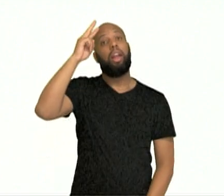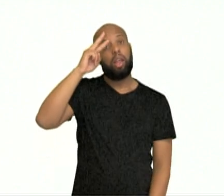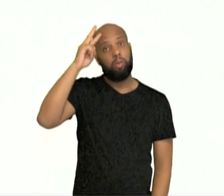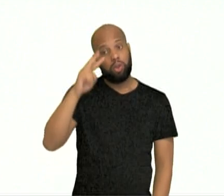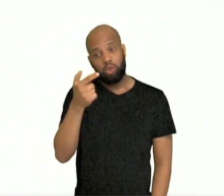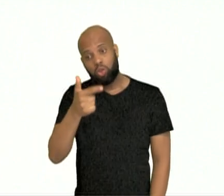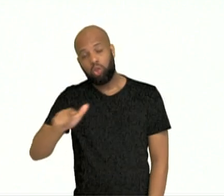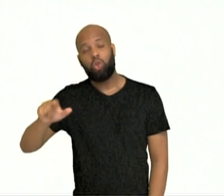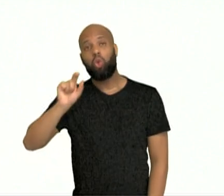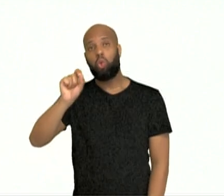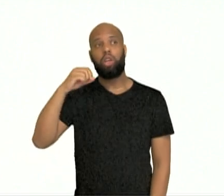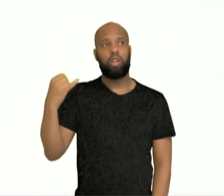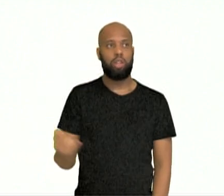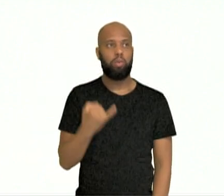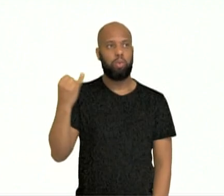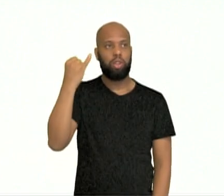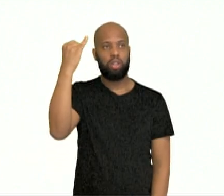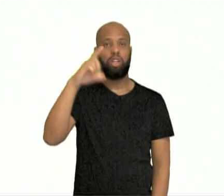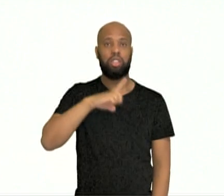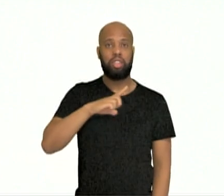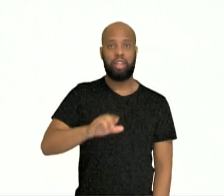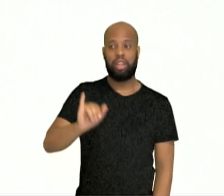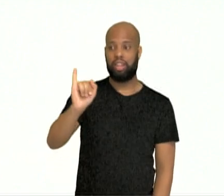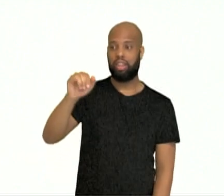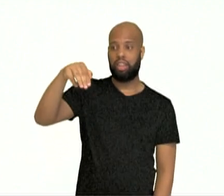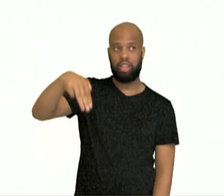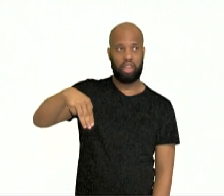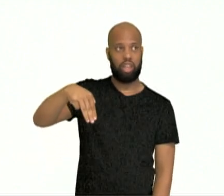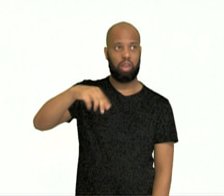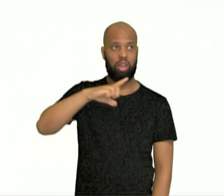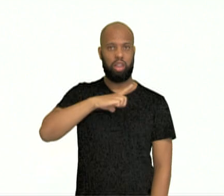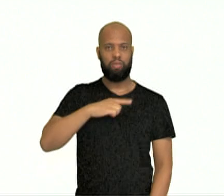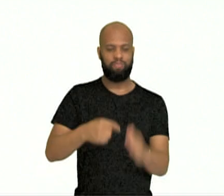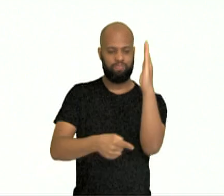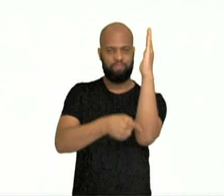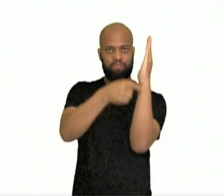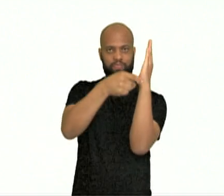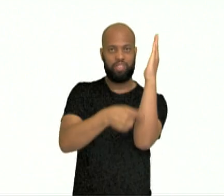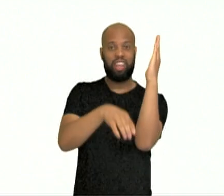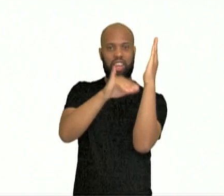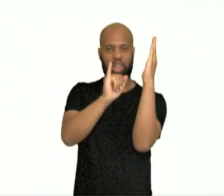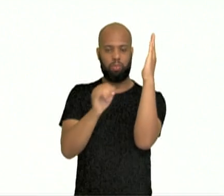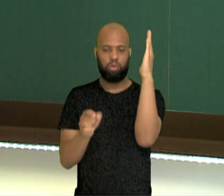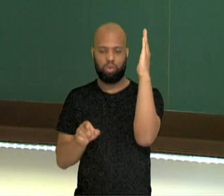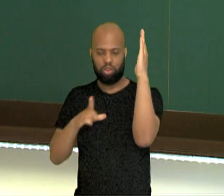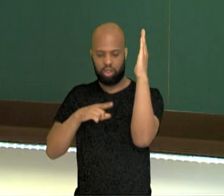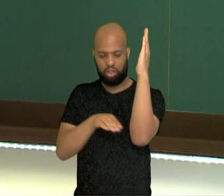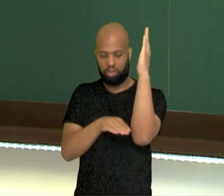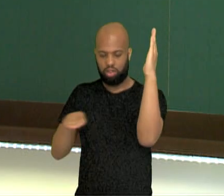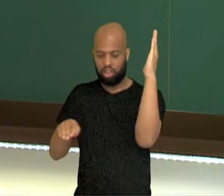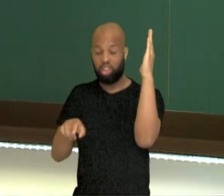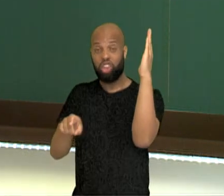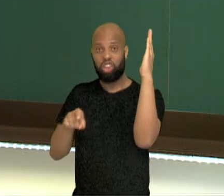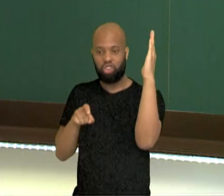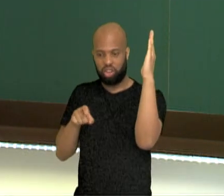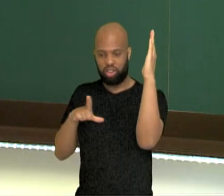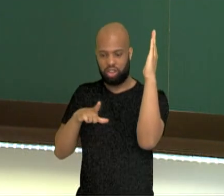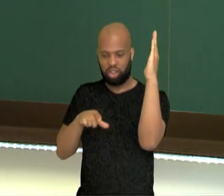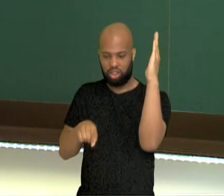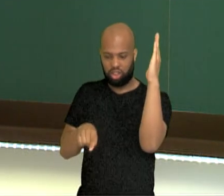Relembrando algo muito importante, a imagem de uma função, ela é um intervalo que está